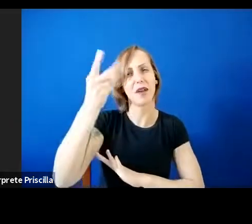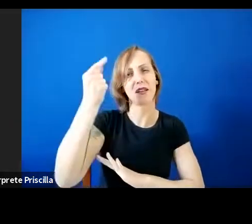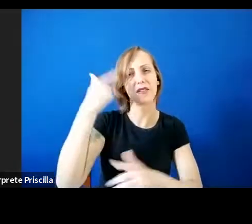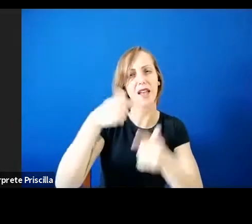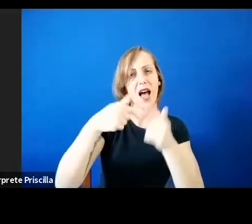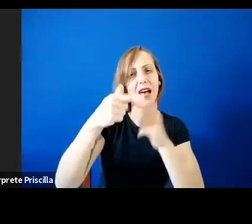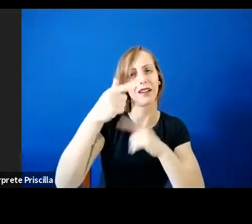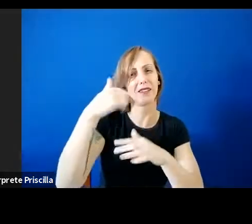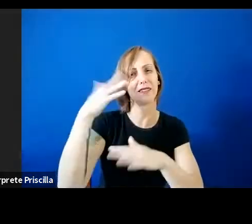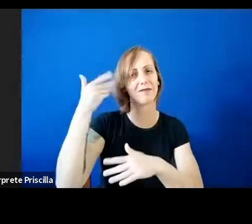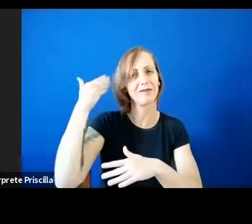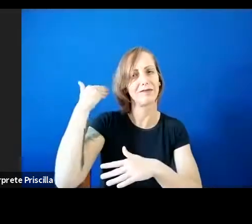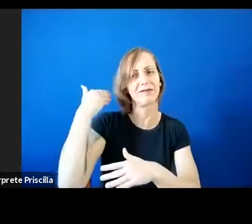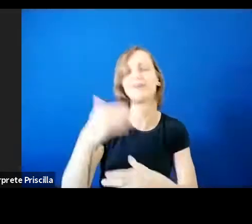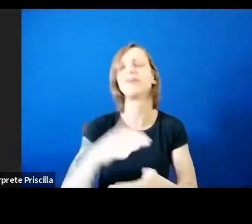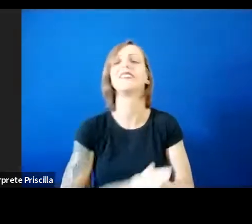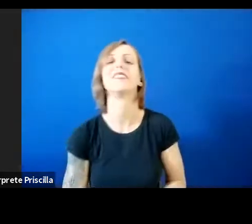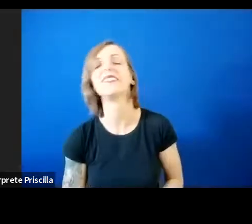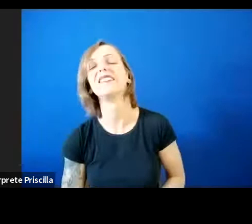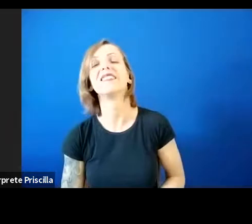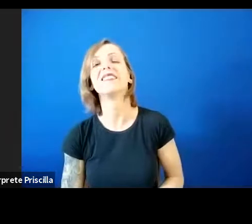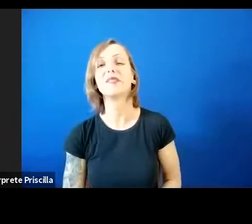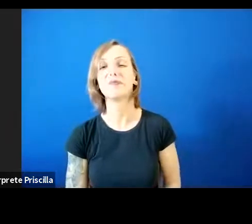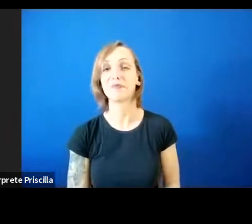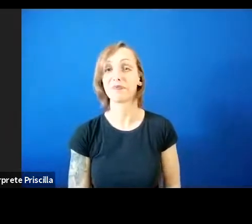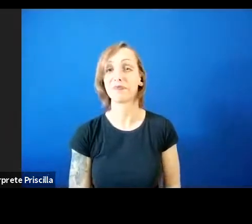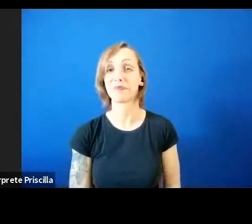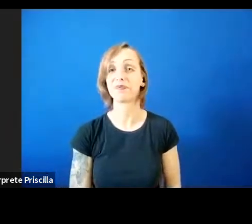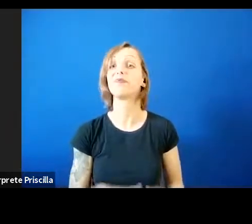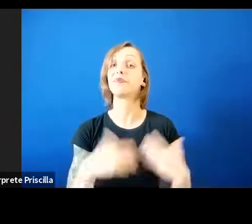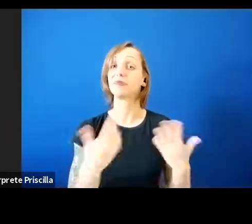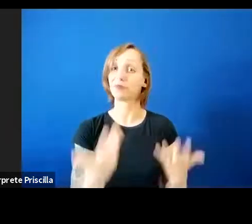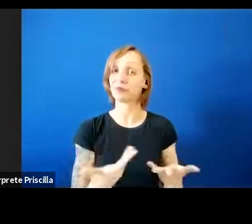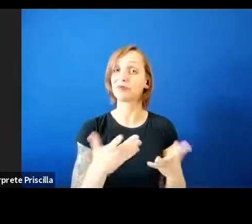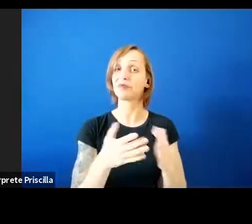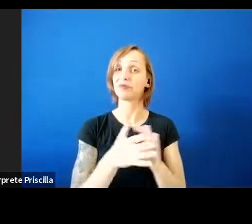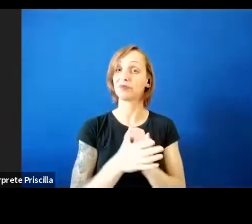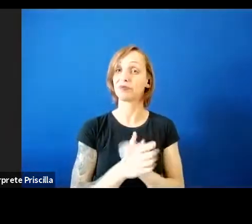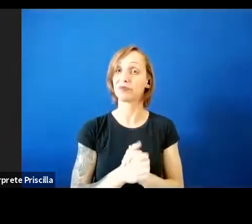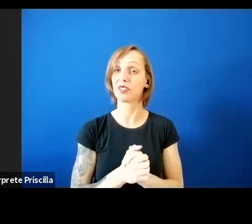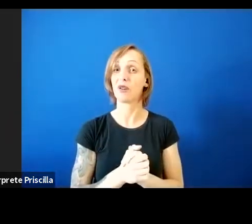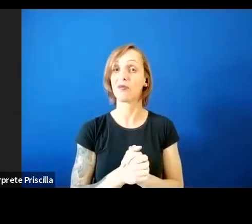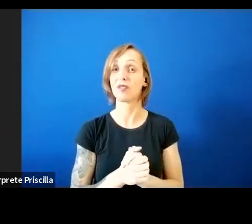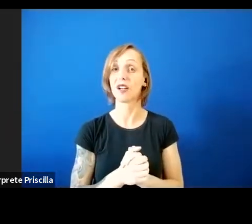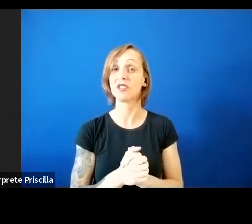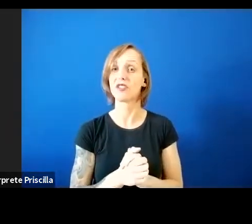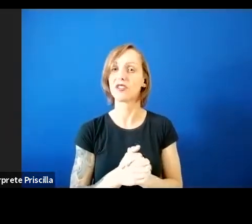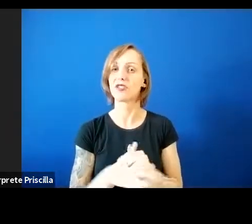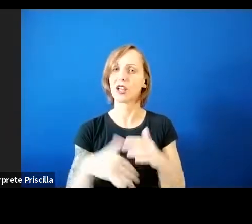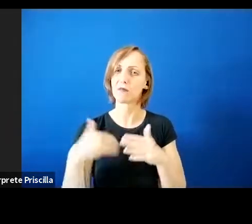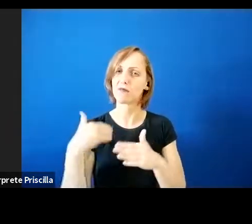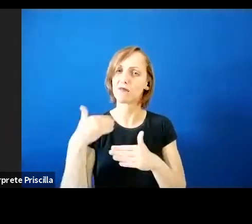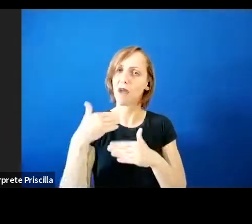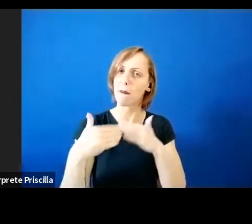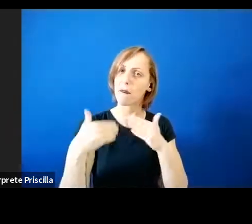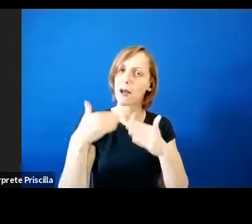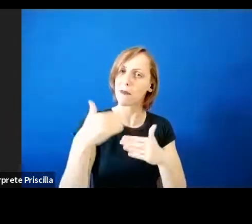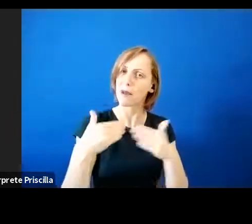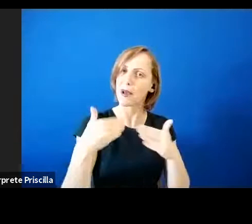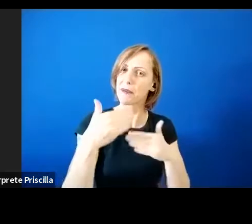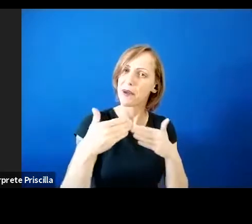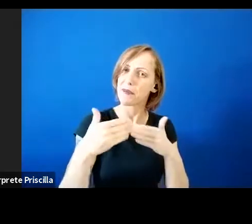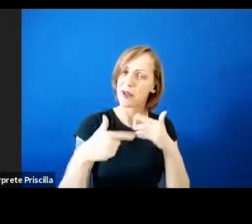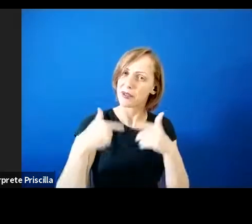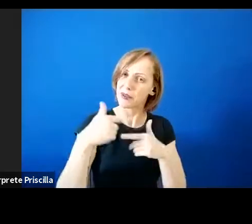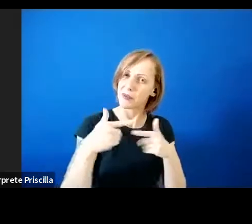né? E assim a gente tem trabalhado por esse tempo, né? A gente tem conseguido trabalhar. Já passamos por